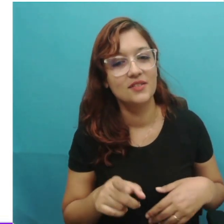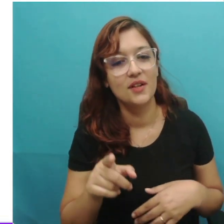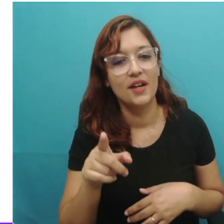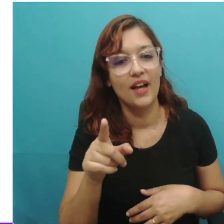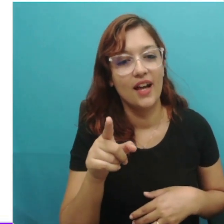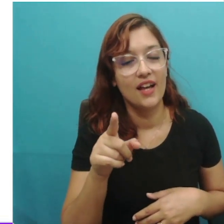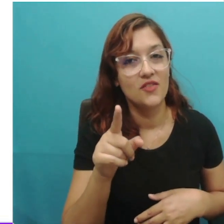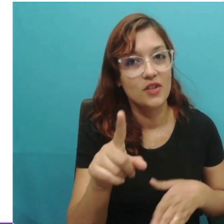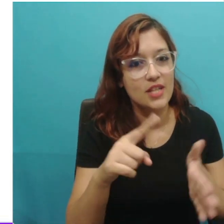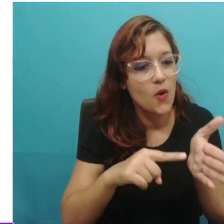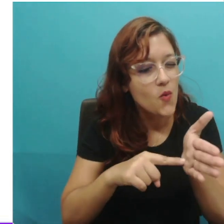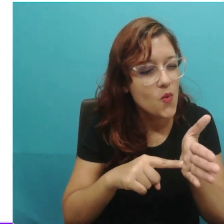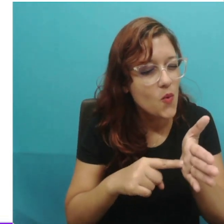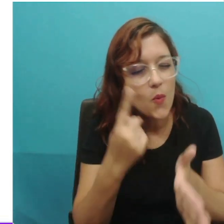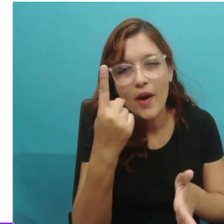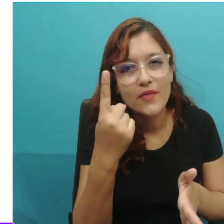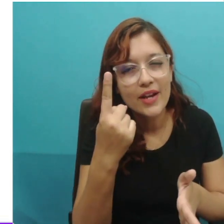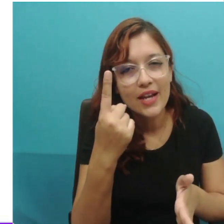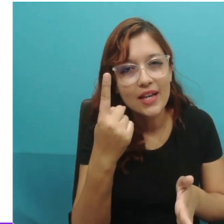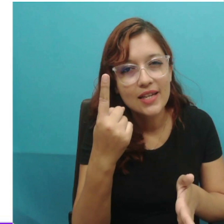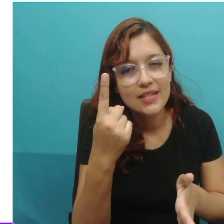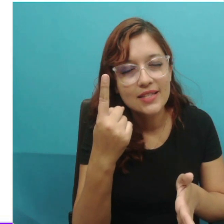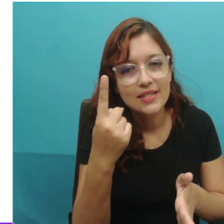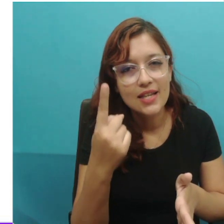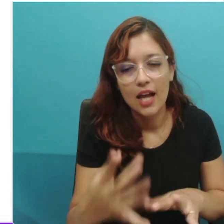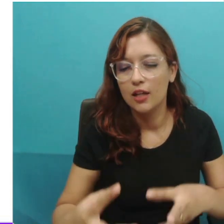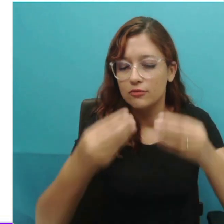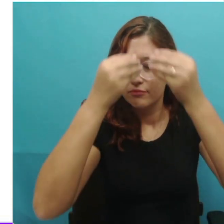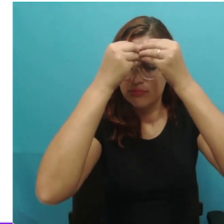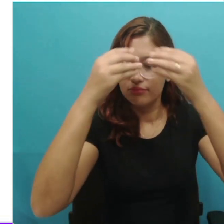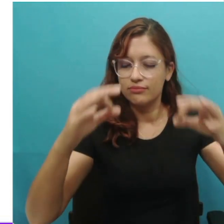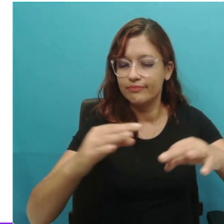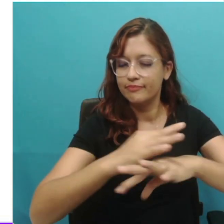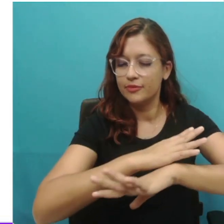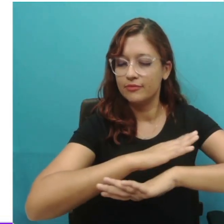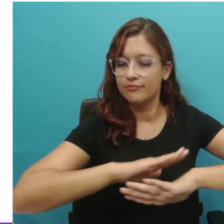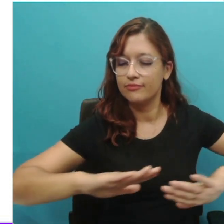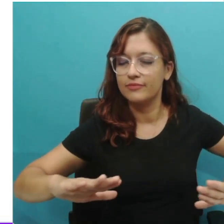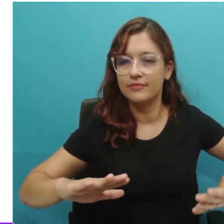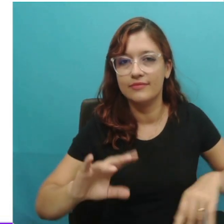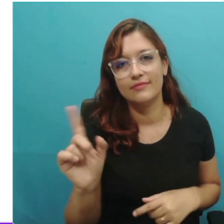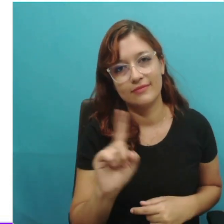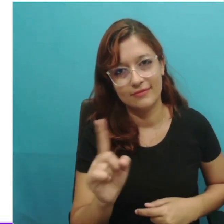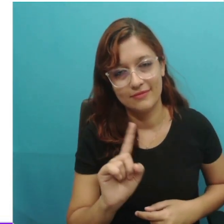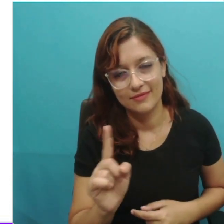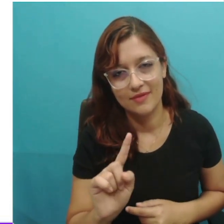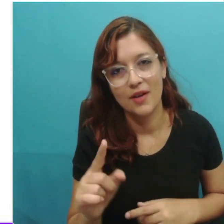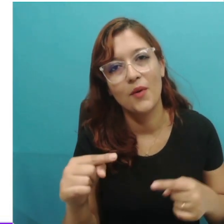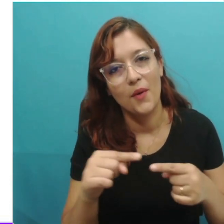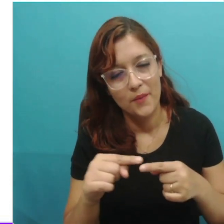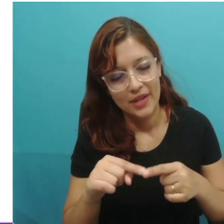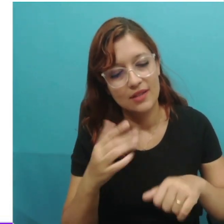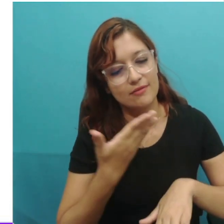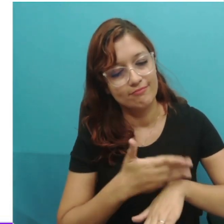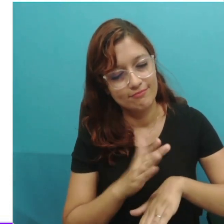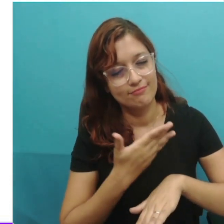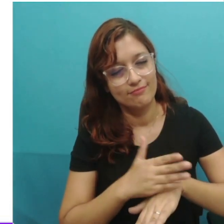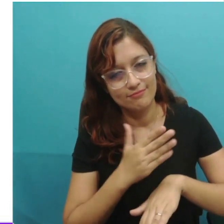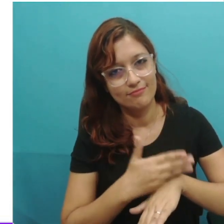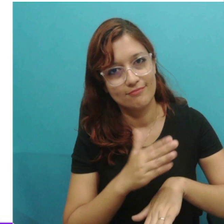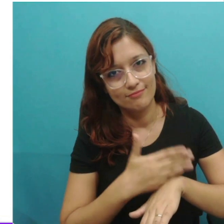E lembrando, você vai assistir esse vídeo só uma vez, você já vai memorizar tudo.